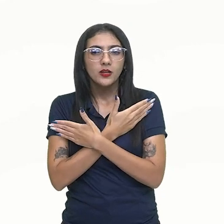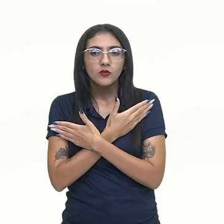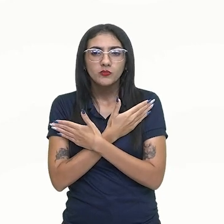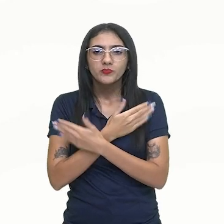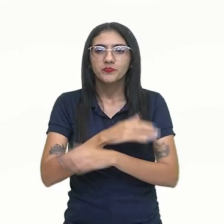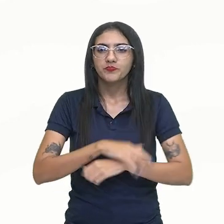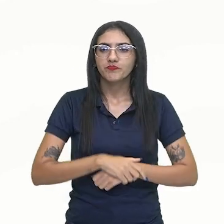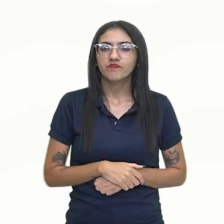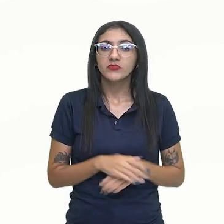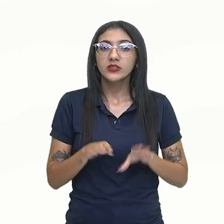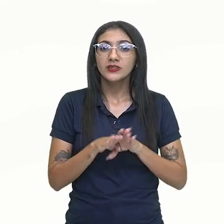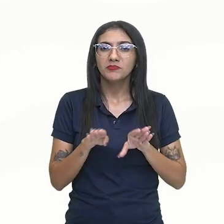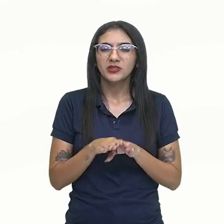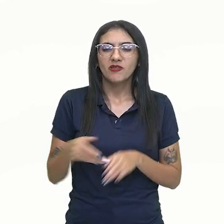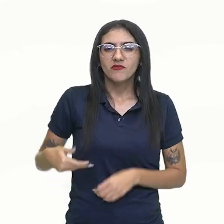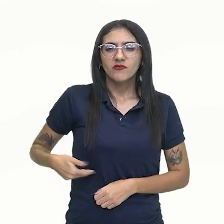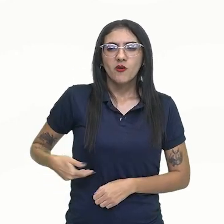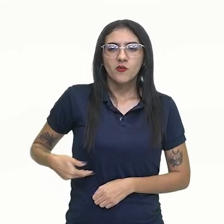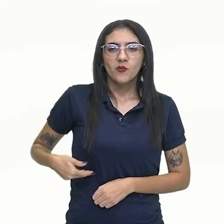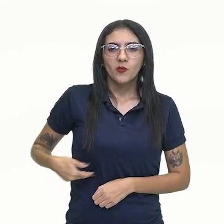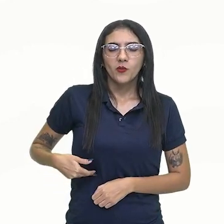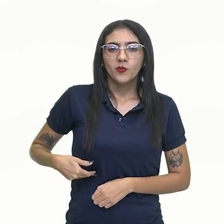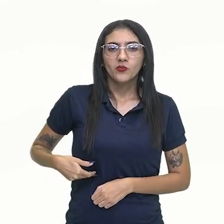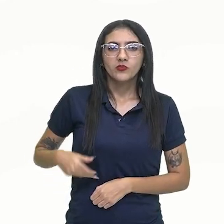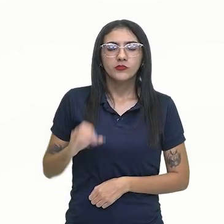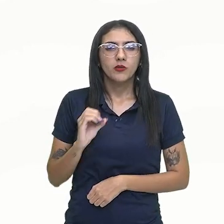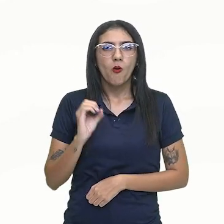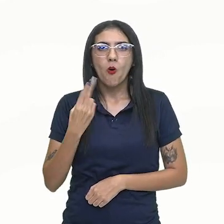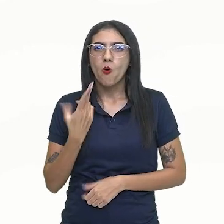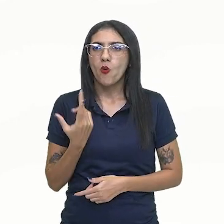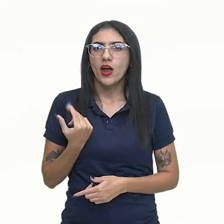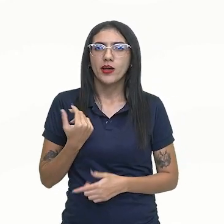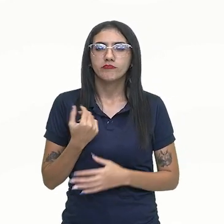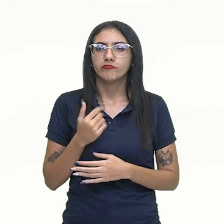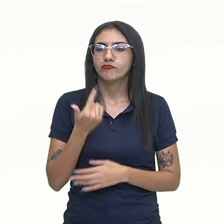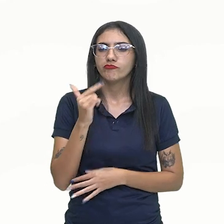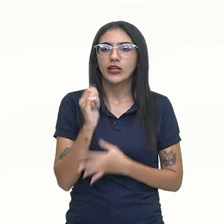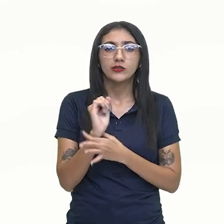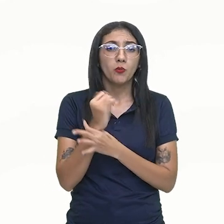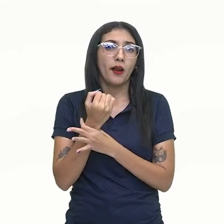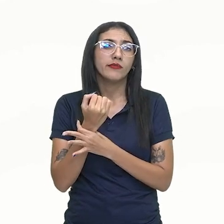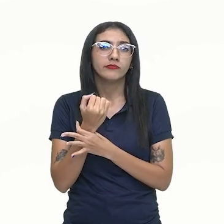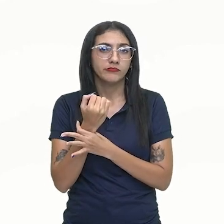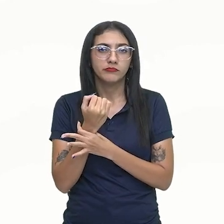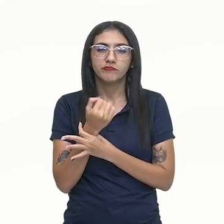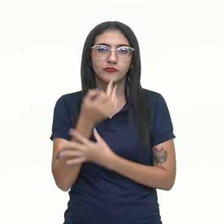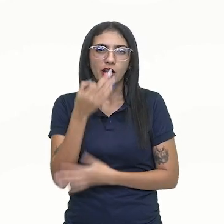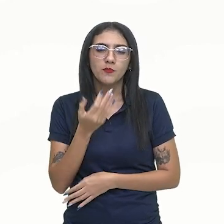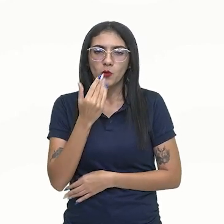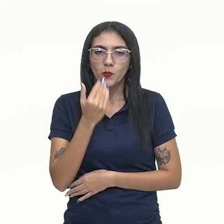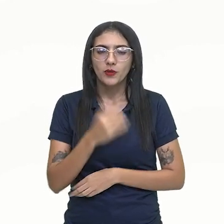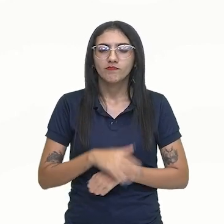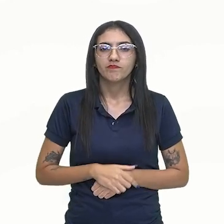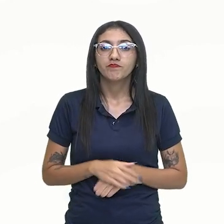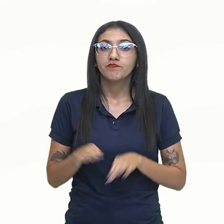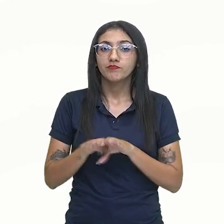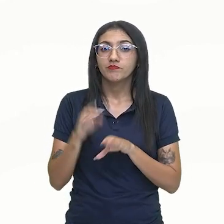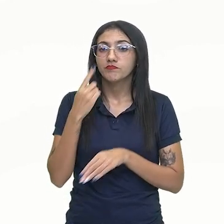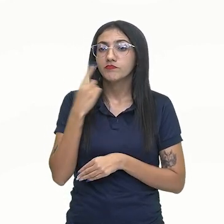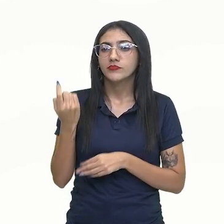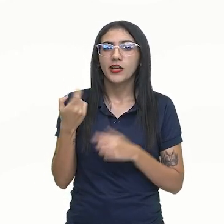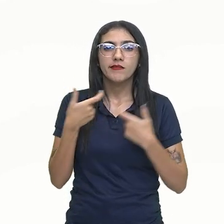aqui a questão da fome, né? Ou da insegurança alimentar também, como nós chamamos. Os conflitos, né?